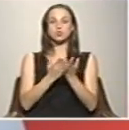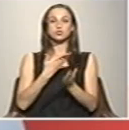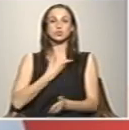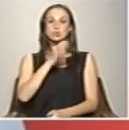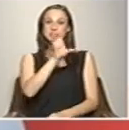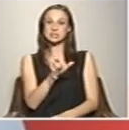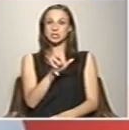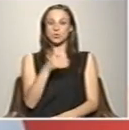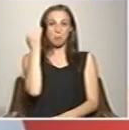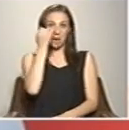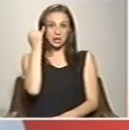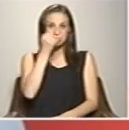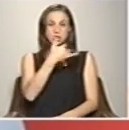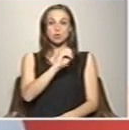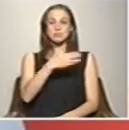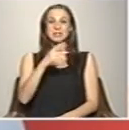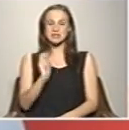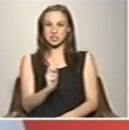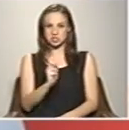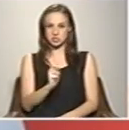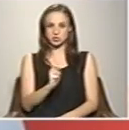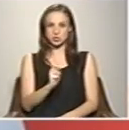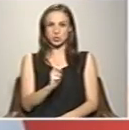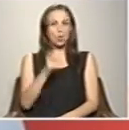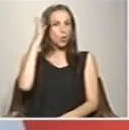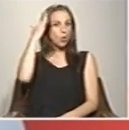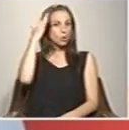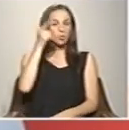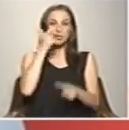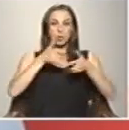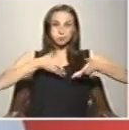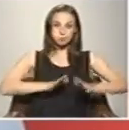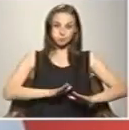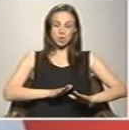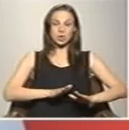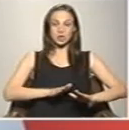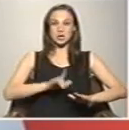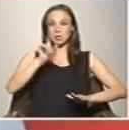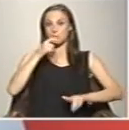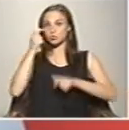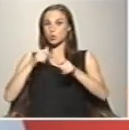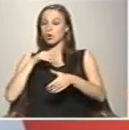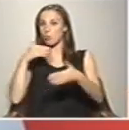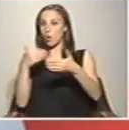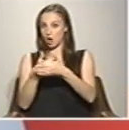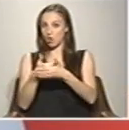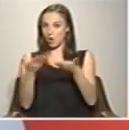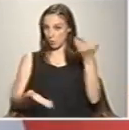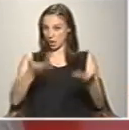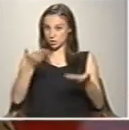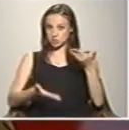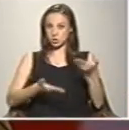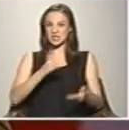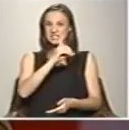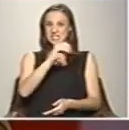em 2013 o saldo demográfico entre os que nasceram e os que morreram é de